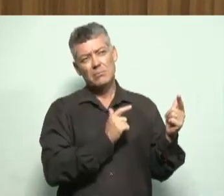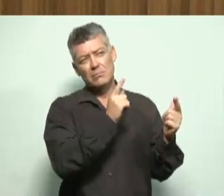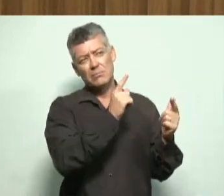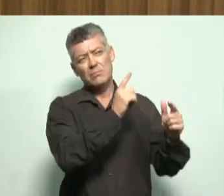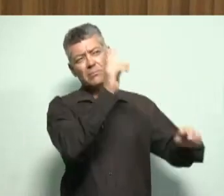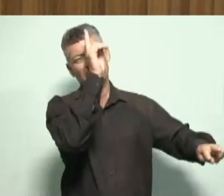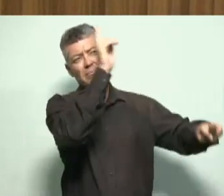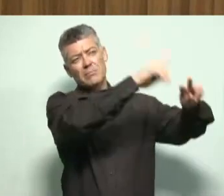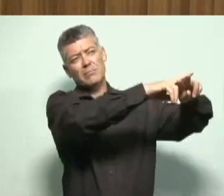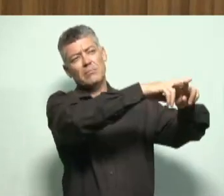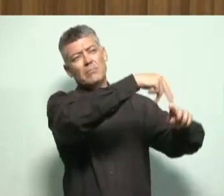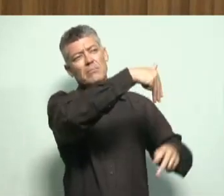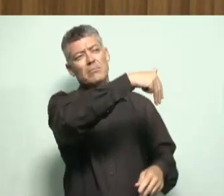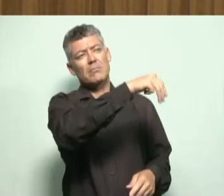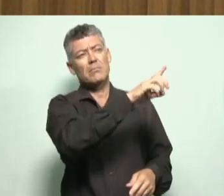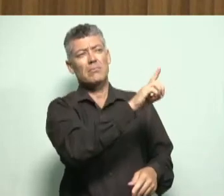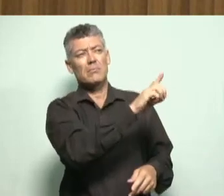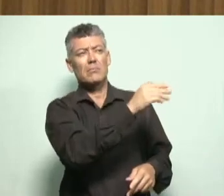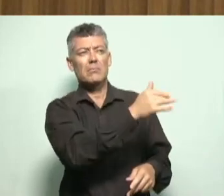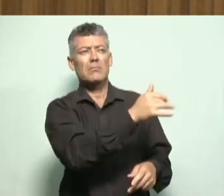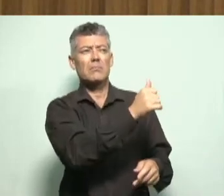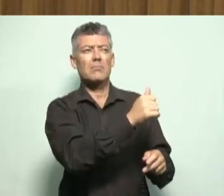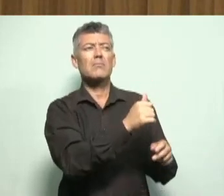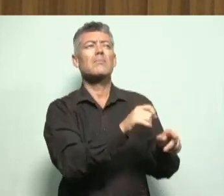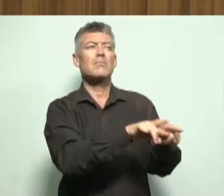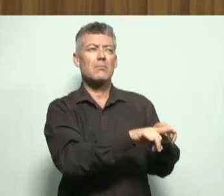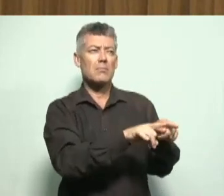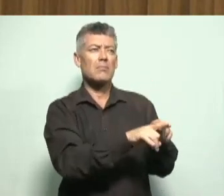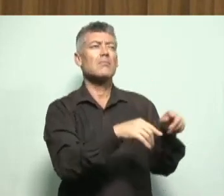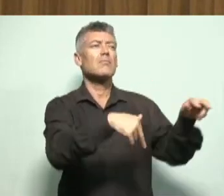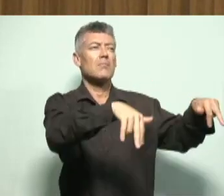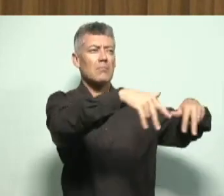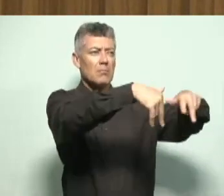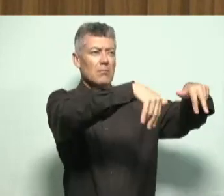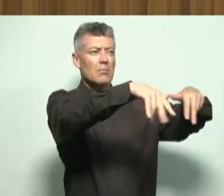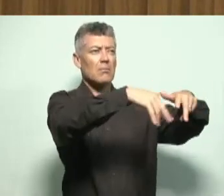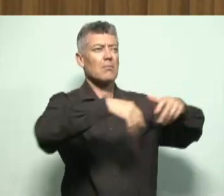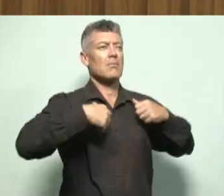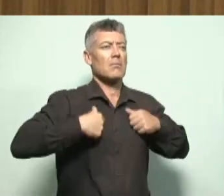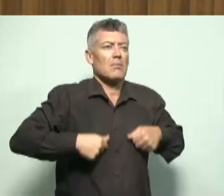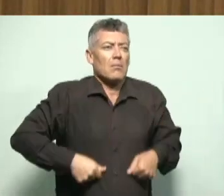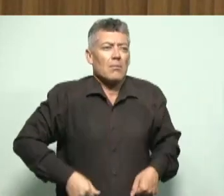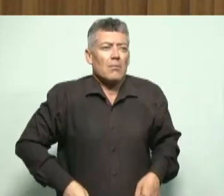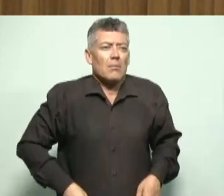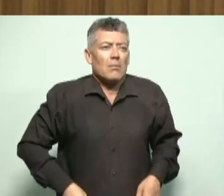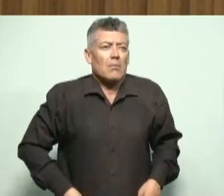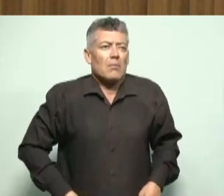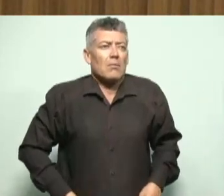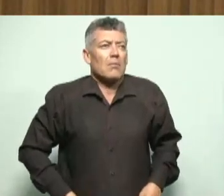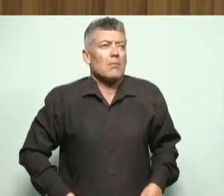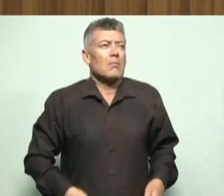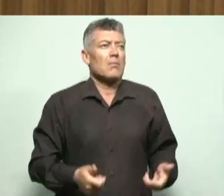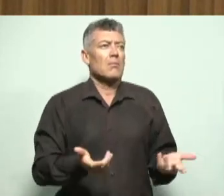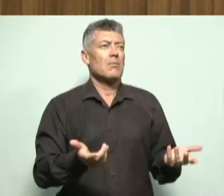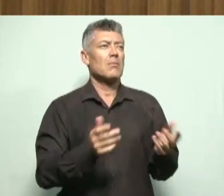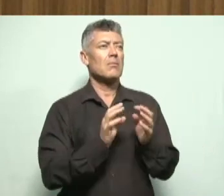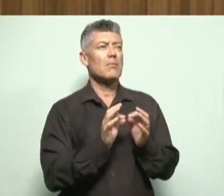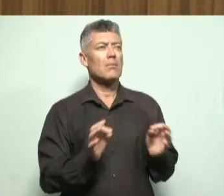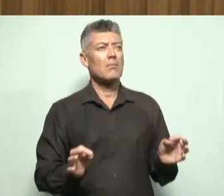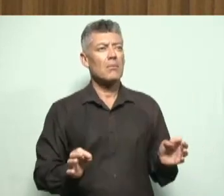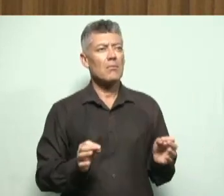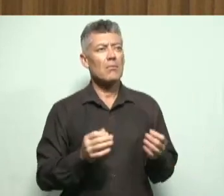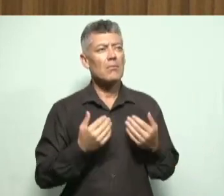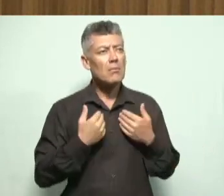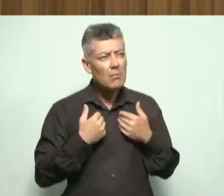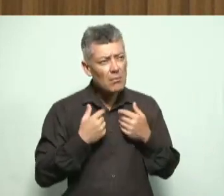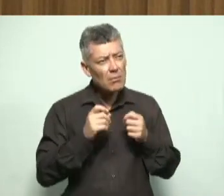presa daquele show, tanto ela como as dançarinas, por atentado ao pudor. Bem simples, porque se eu fizer a mesma